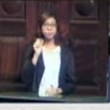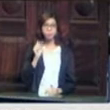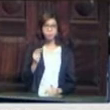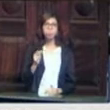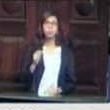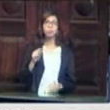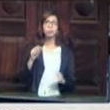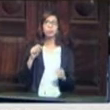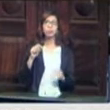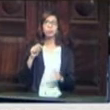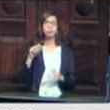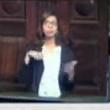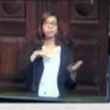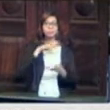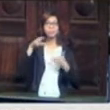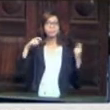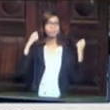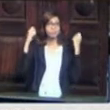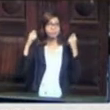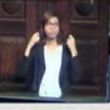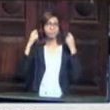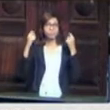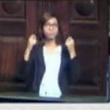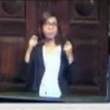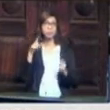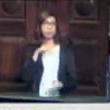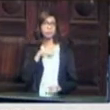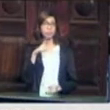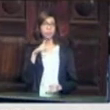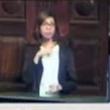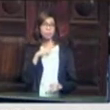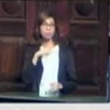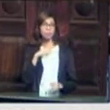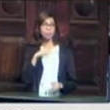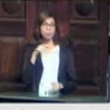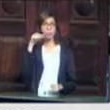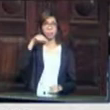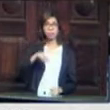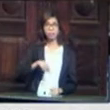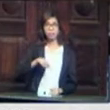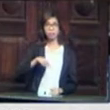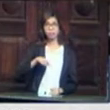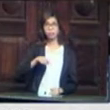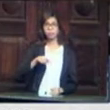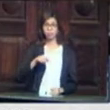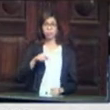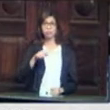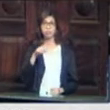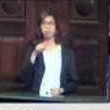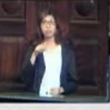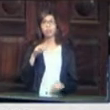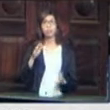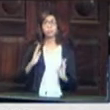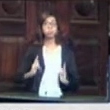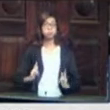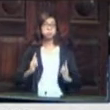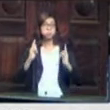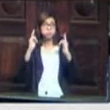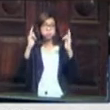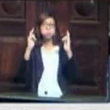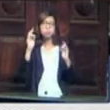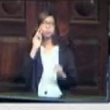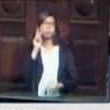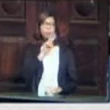a manifestação que ocorreu na entrada do Palácio Tiradentes, feita por aqueles